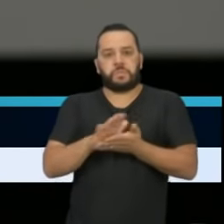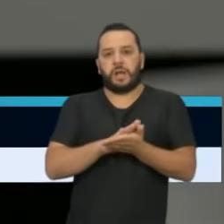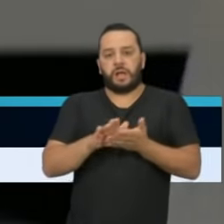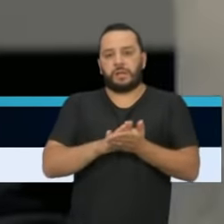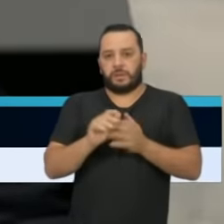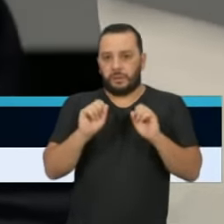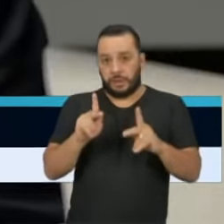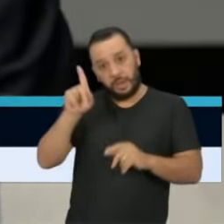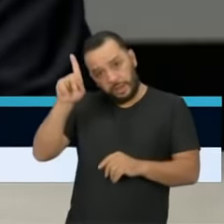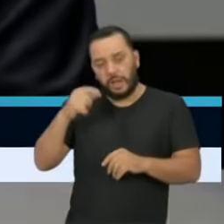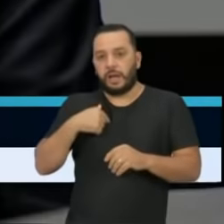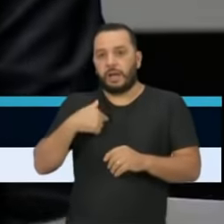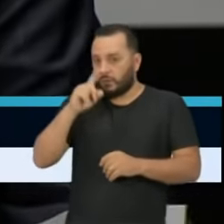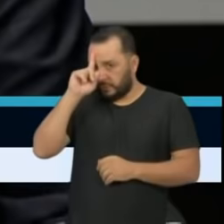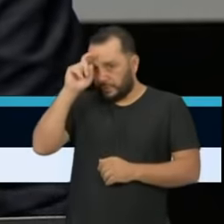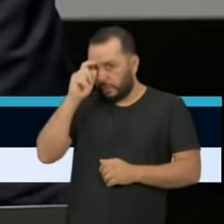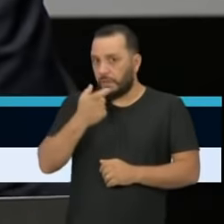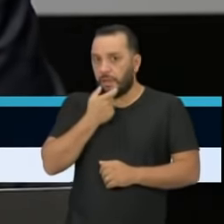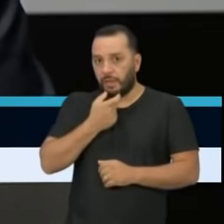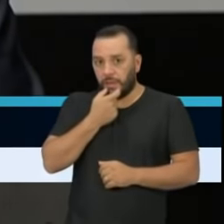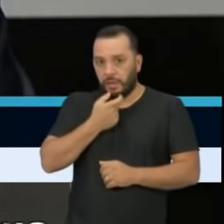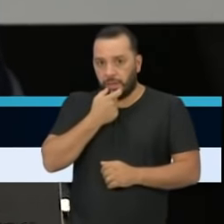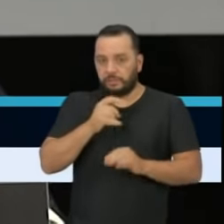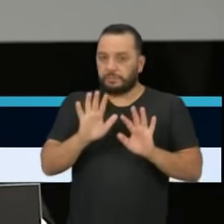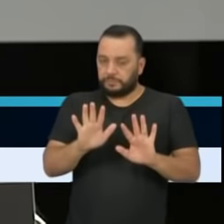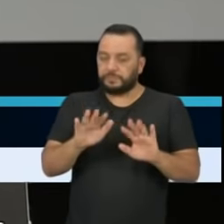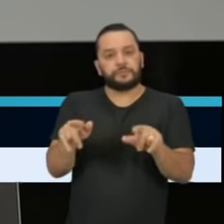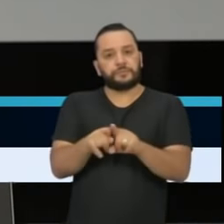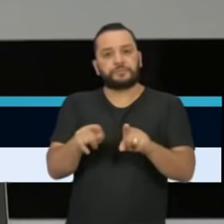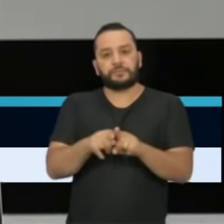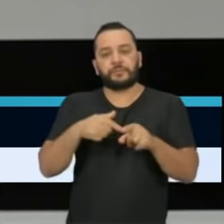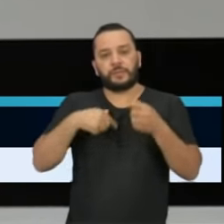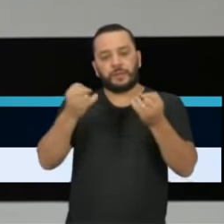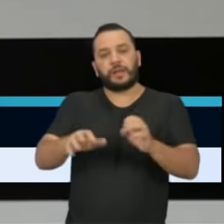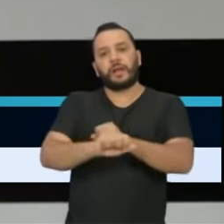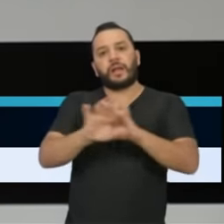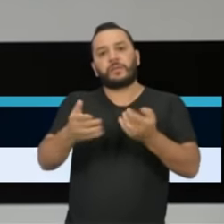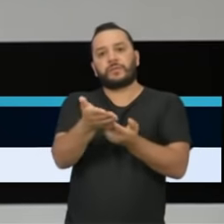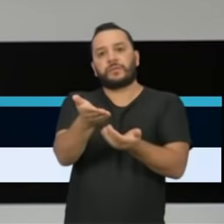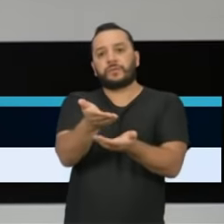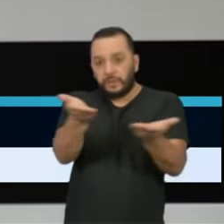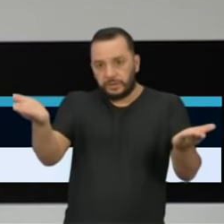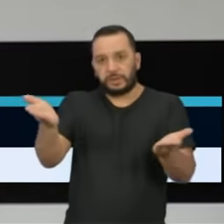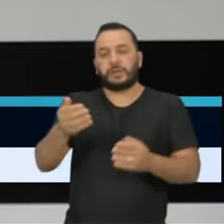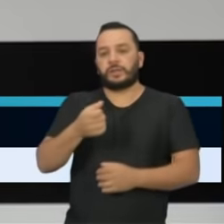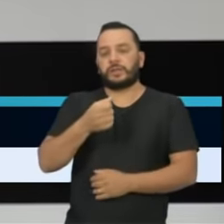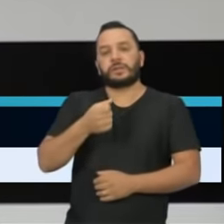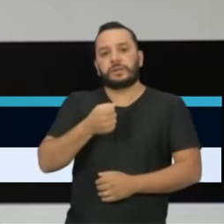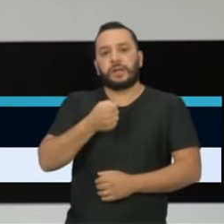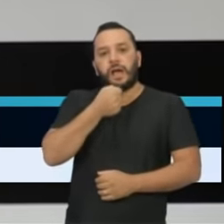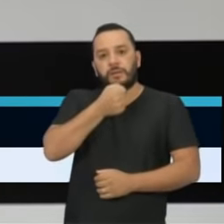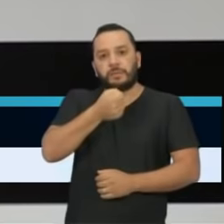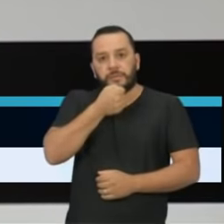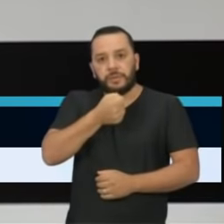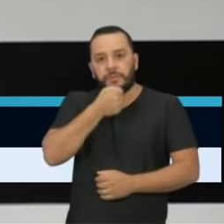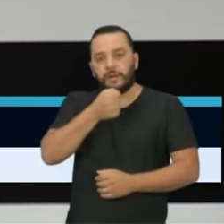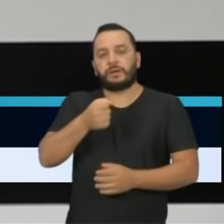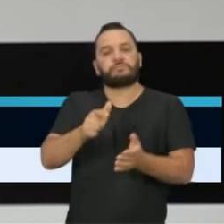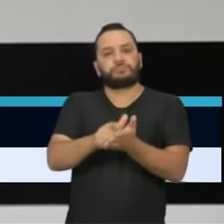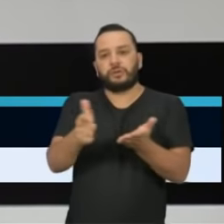Einstein. Independentemente, quero deixar claro também aos jornalistas que aqui estão, à